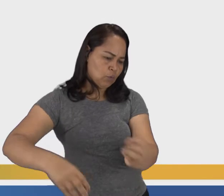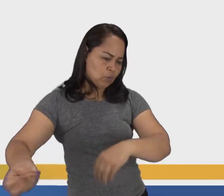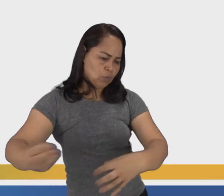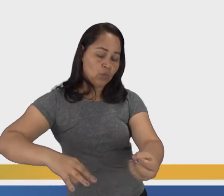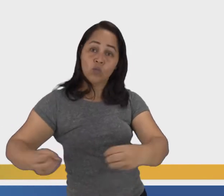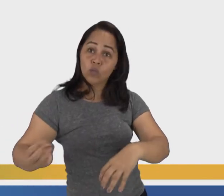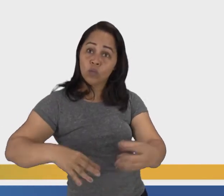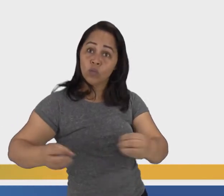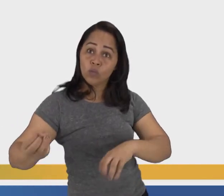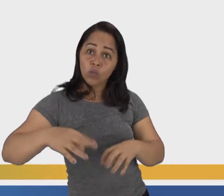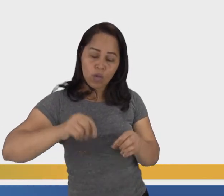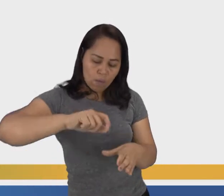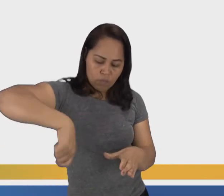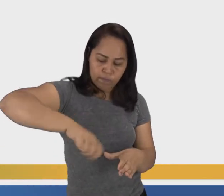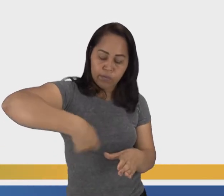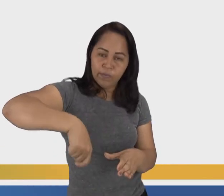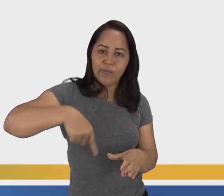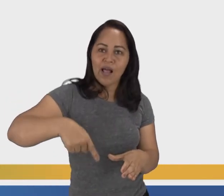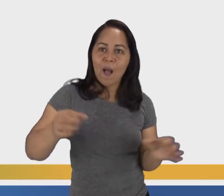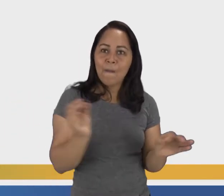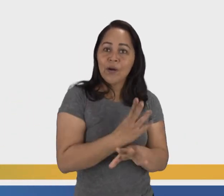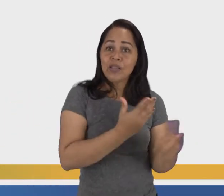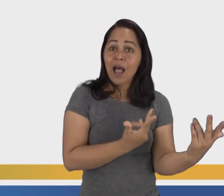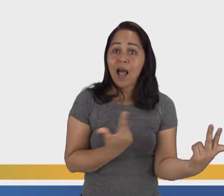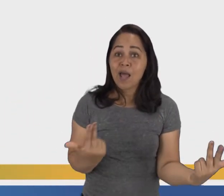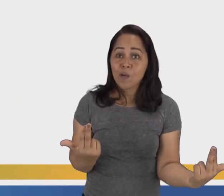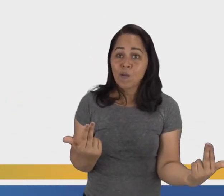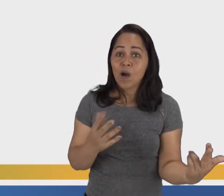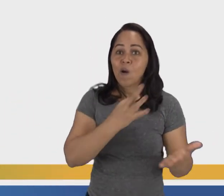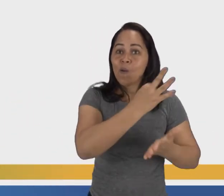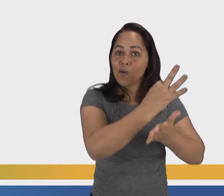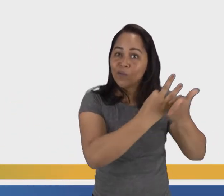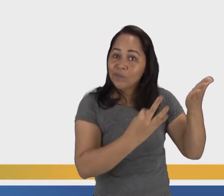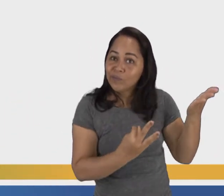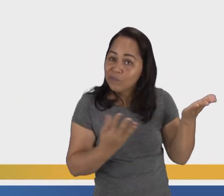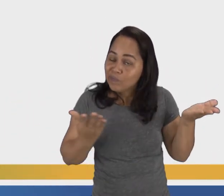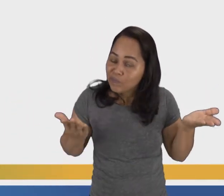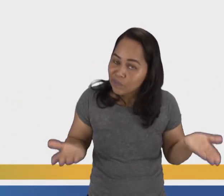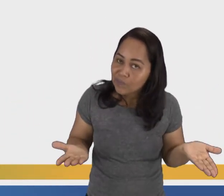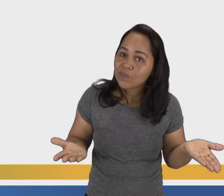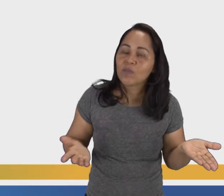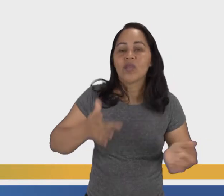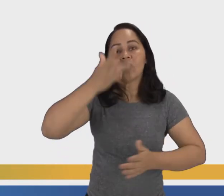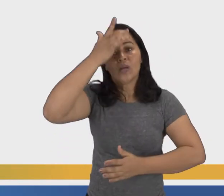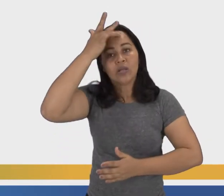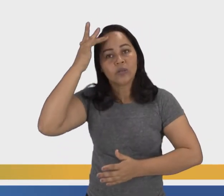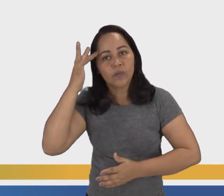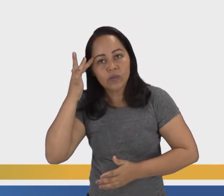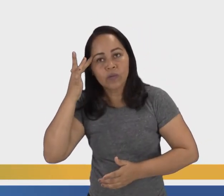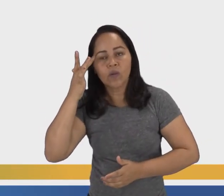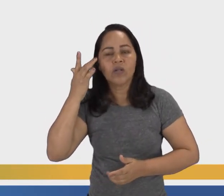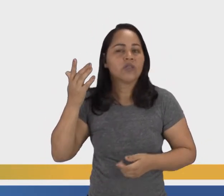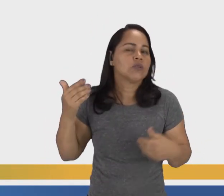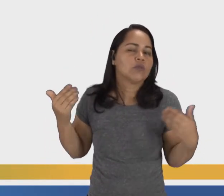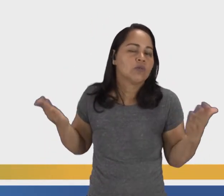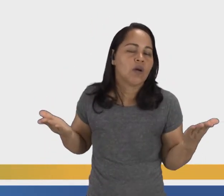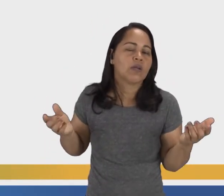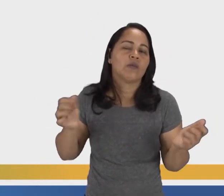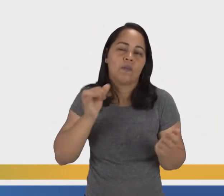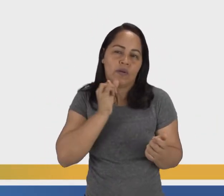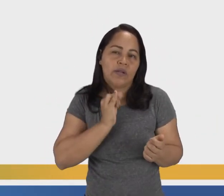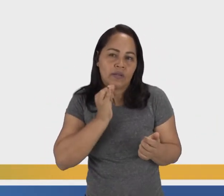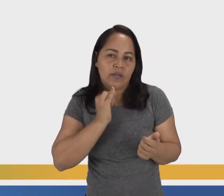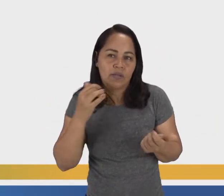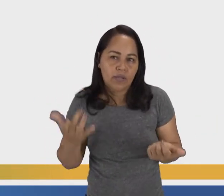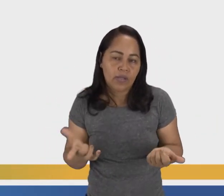Quem é o coenunciador do texto, ou seja, quem é que vai receber esse texto? pessoas das mais variadas faixas etárias. Podem